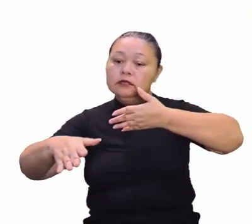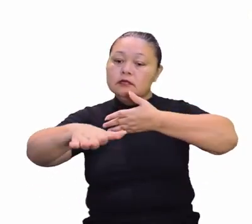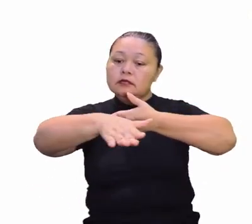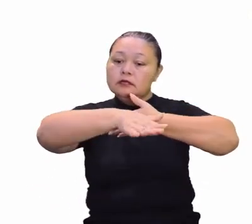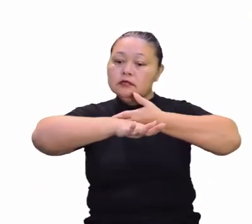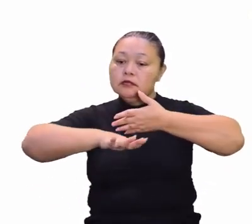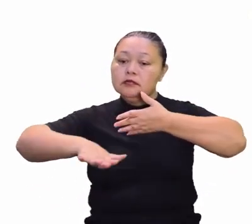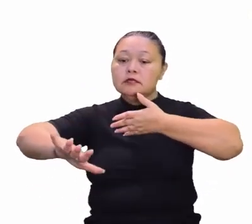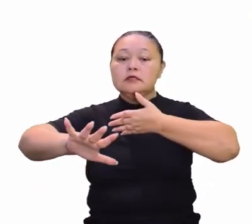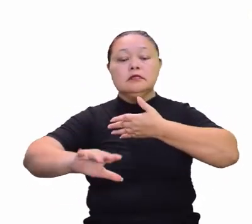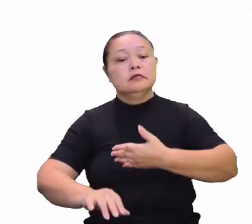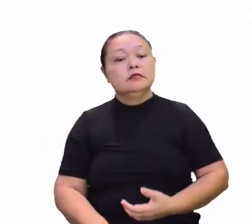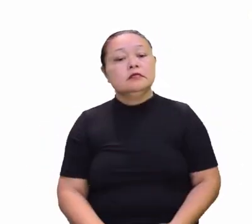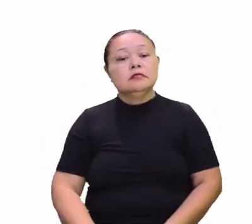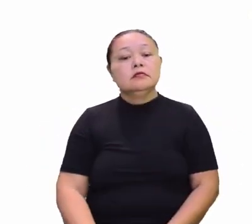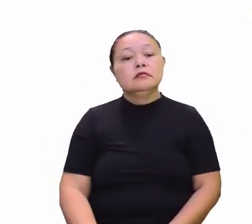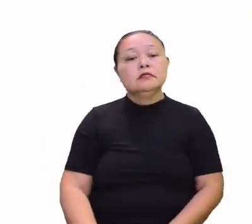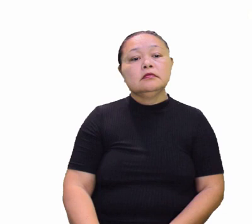bacias sedimentares.